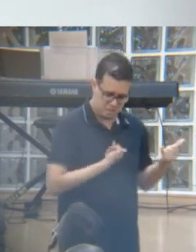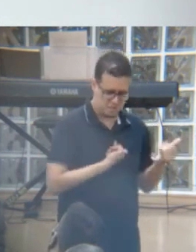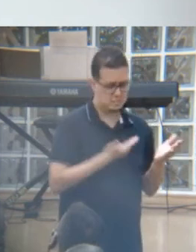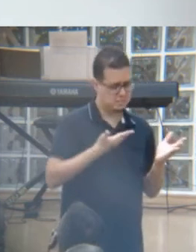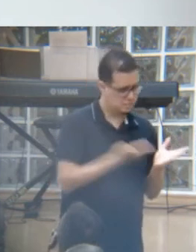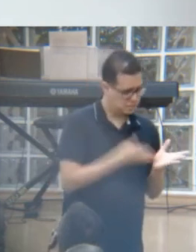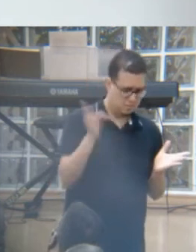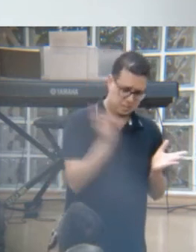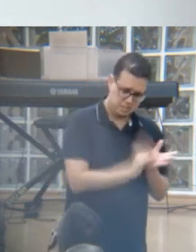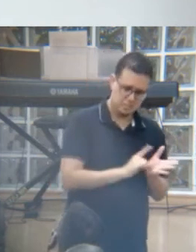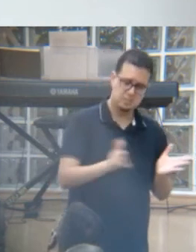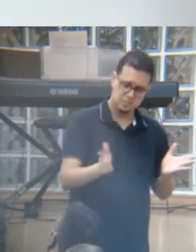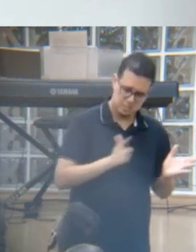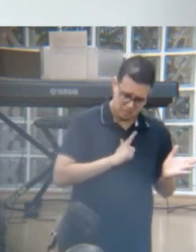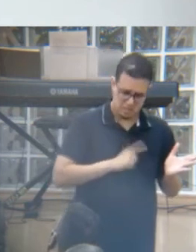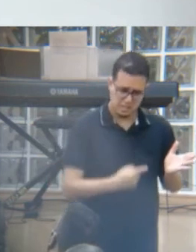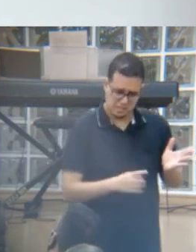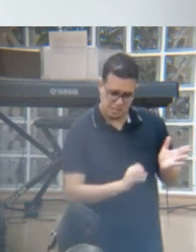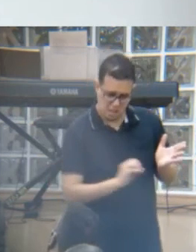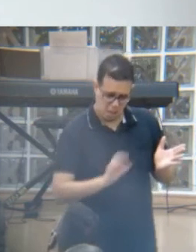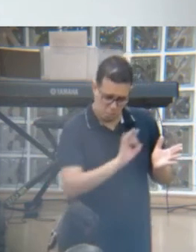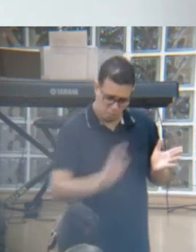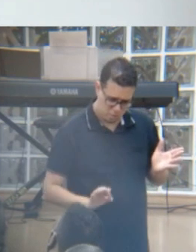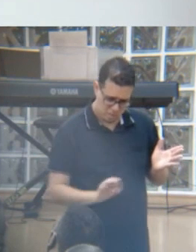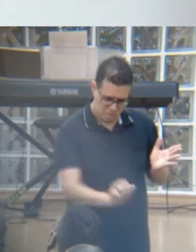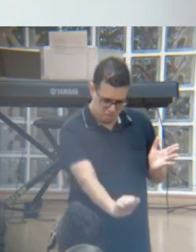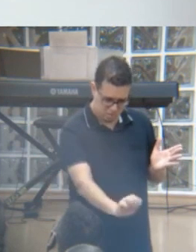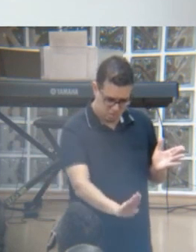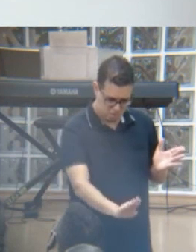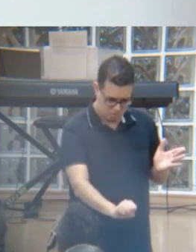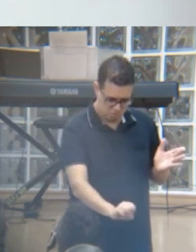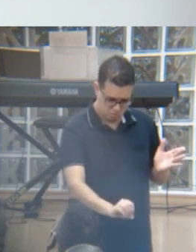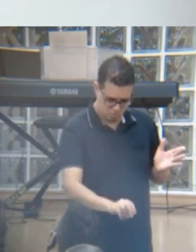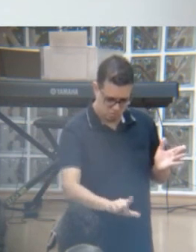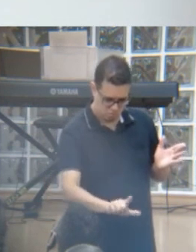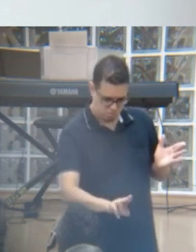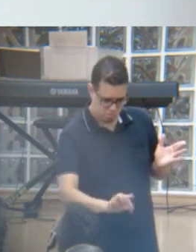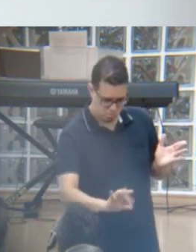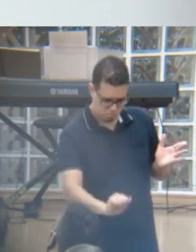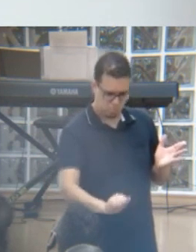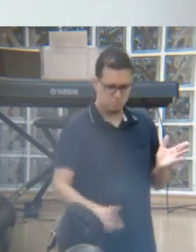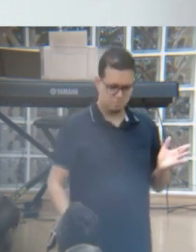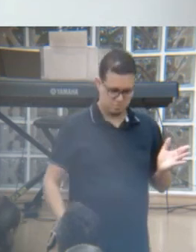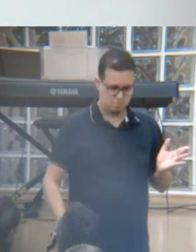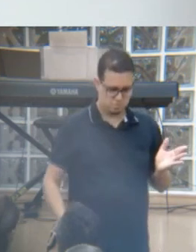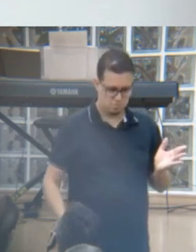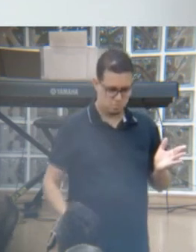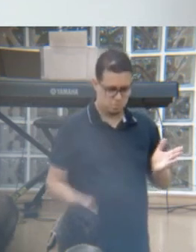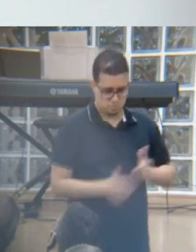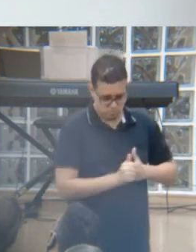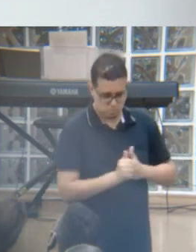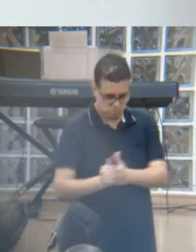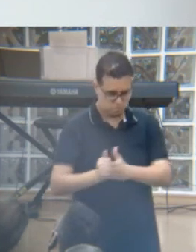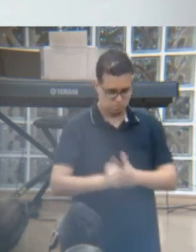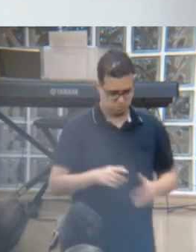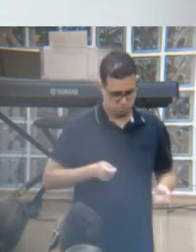existe, sim, e ela está aqui a nos guiar, a nos dirigir. Querem